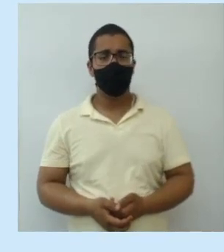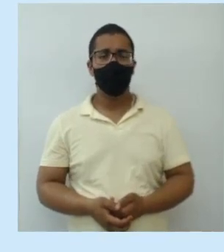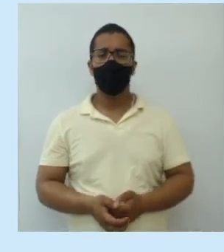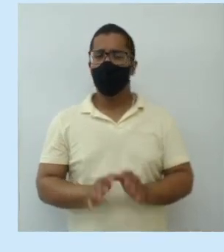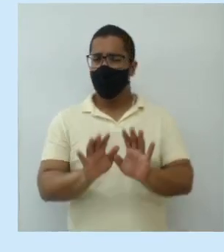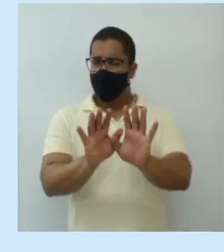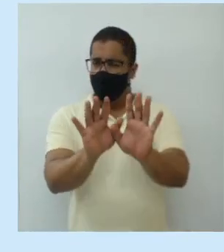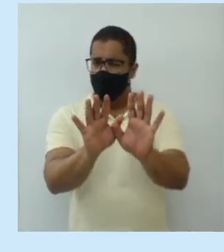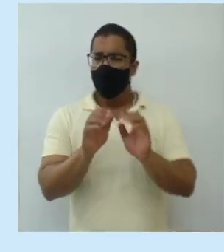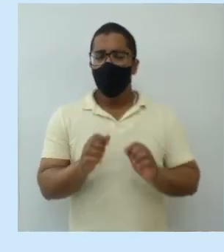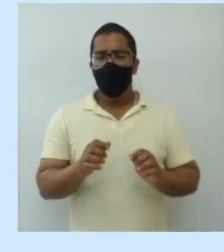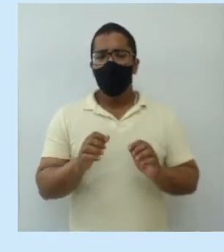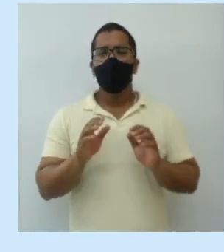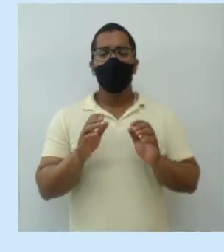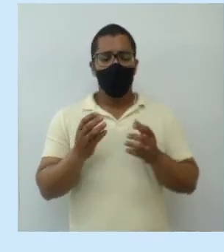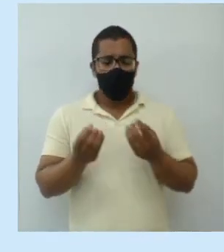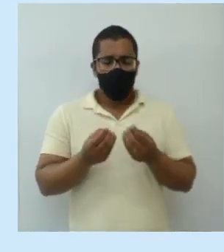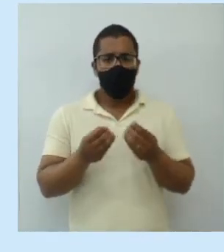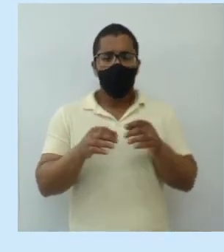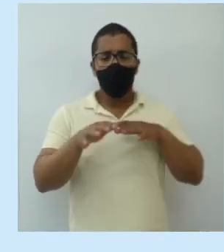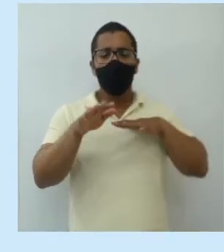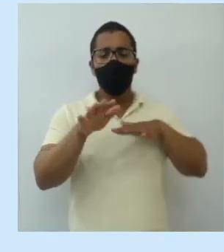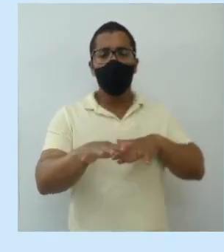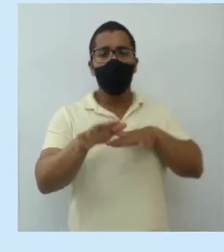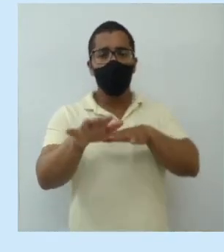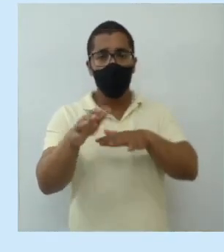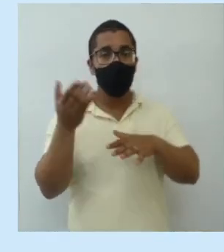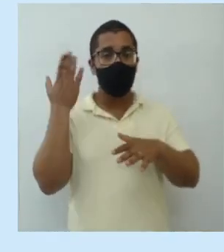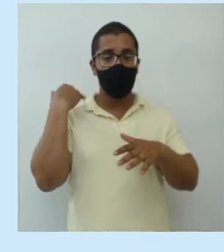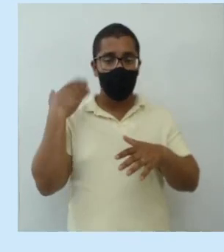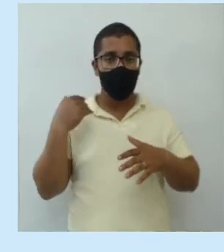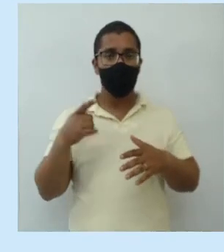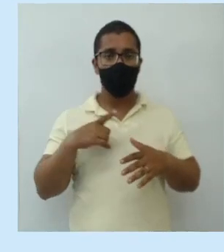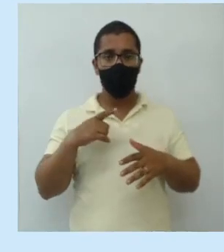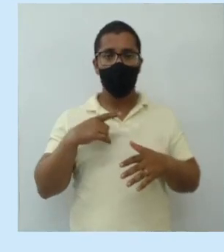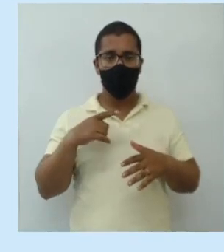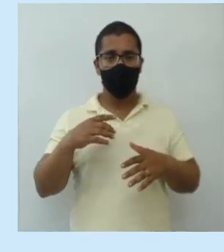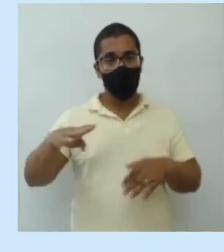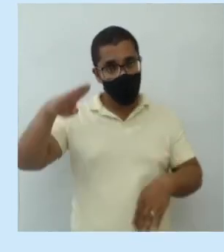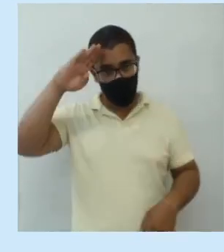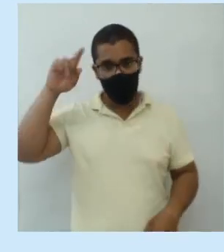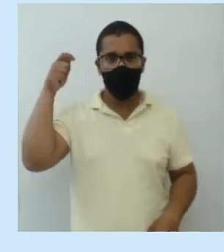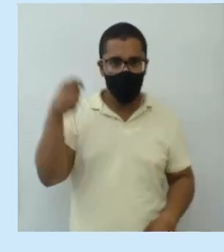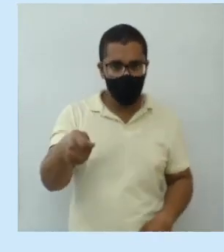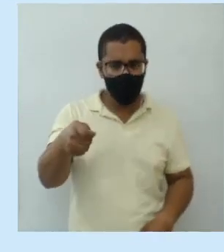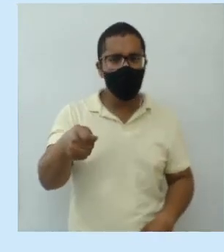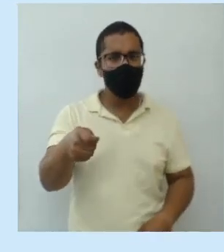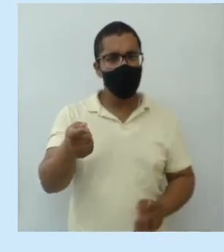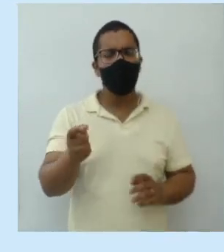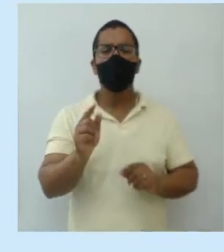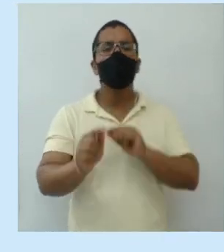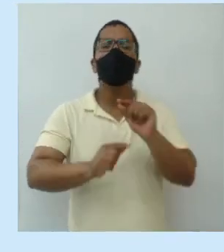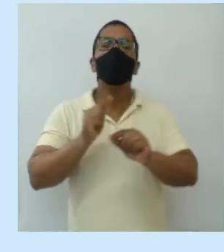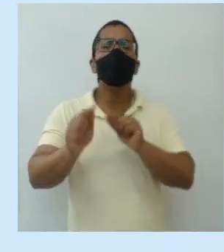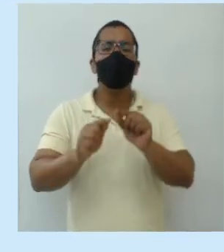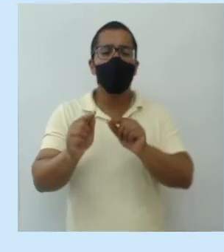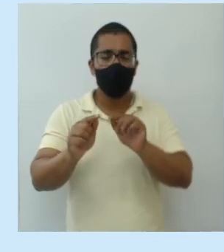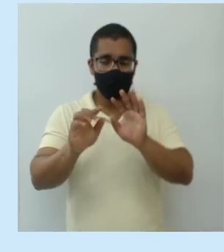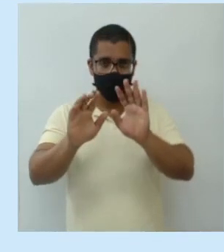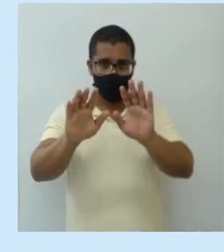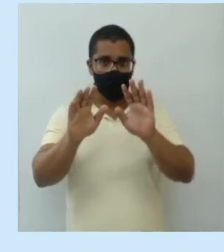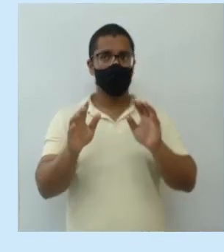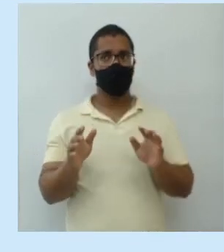Bem, então como foram esses movimentos durante a ditadura militar? Contraditoriamente, né, a ditadura